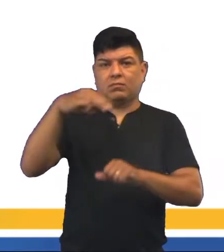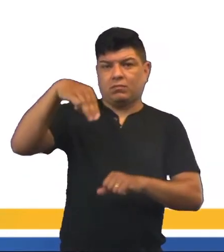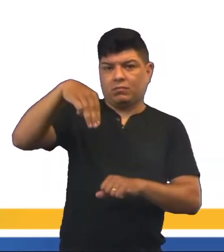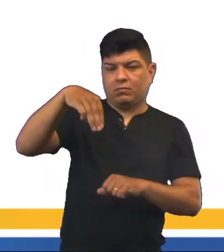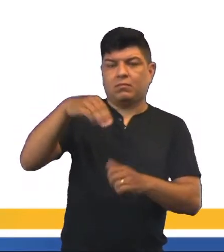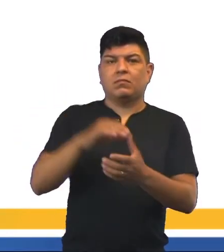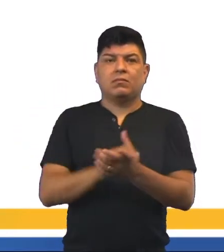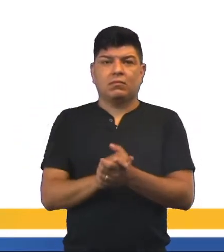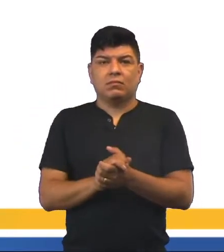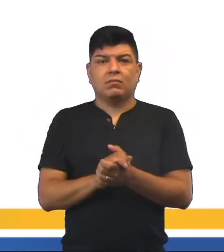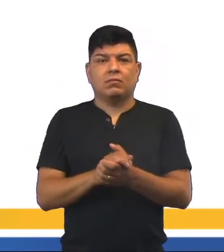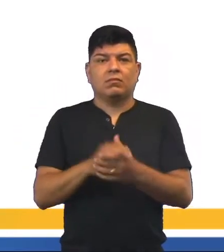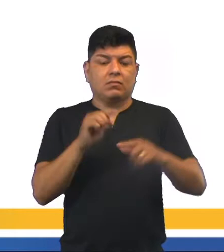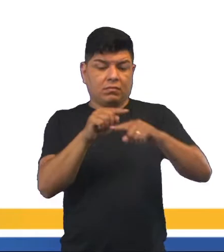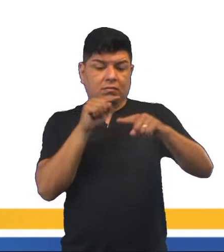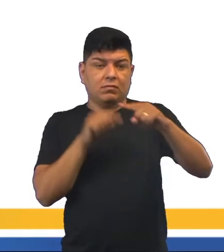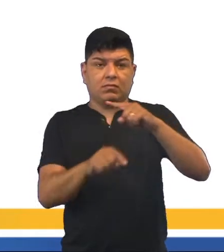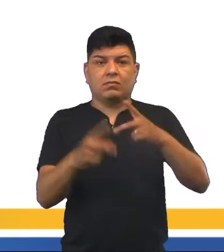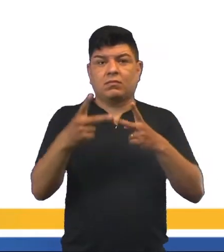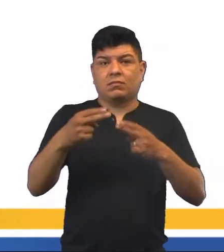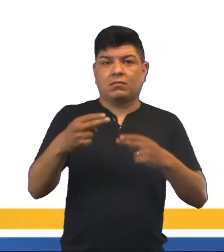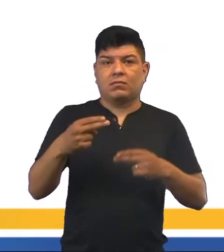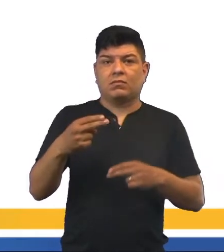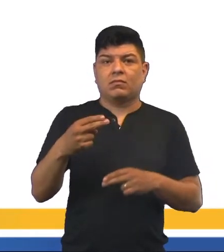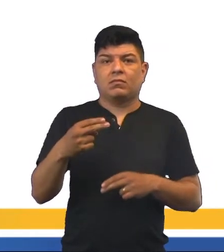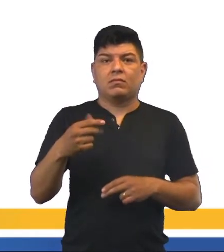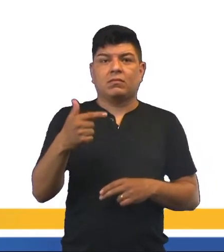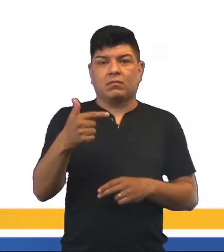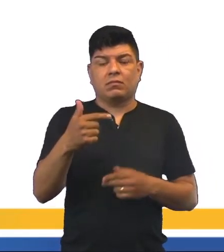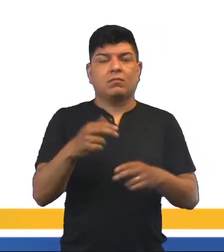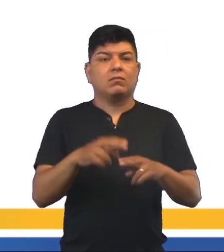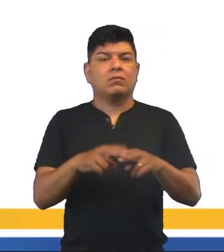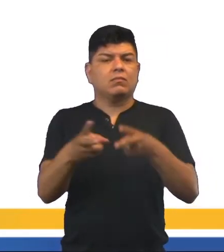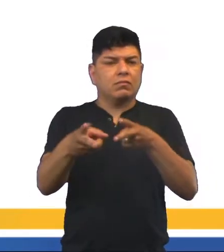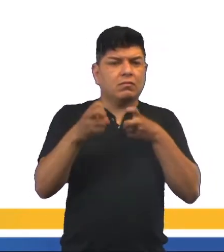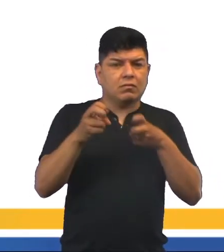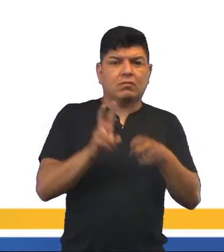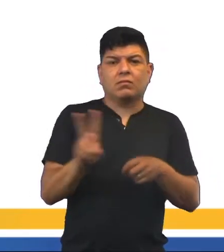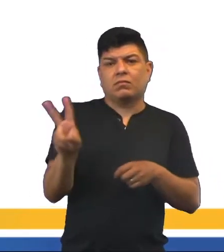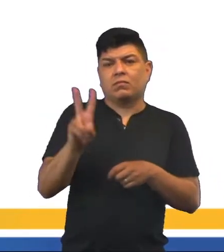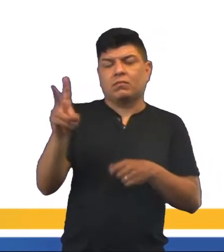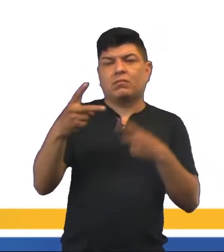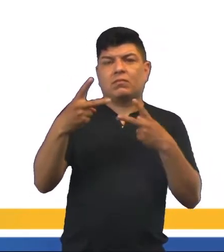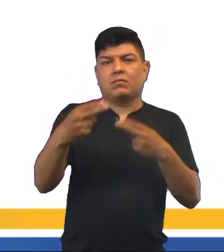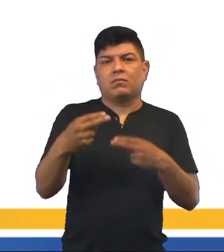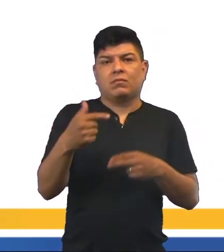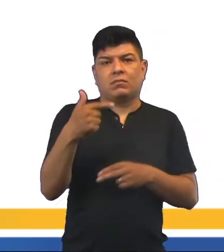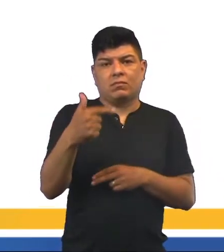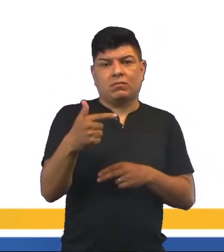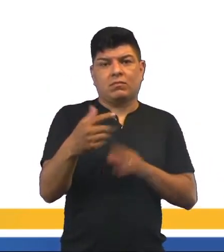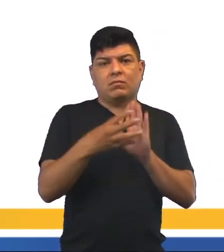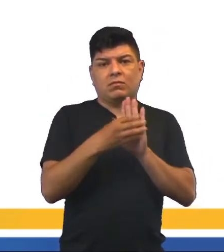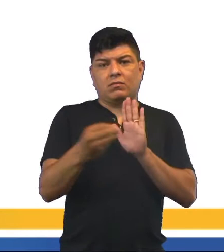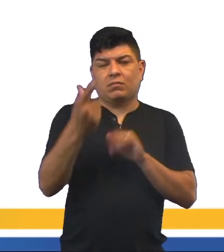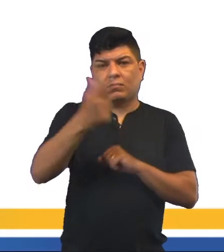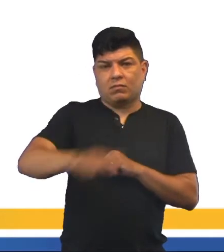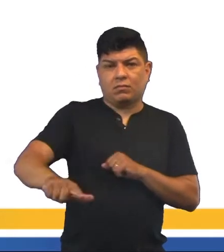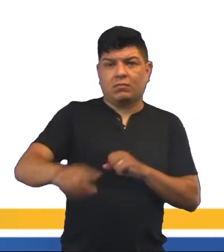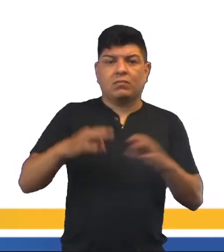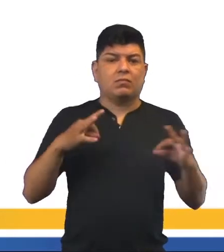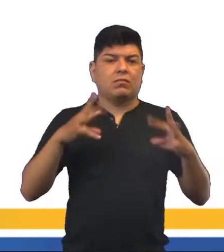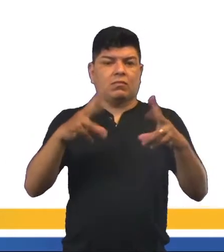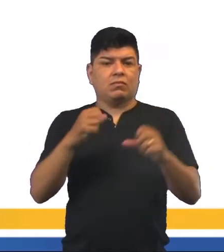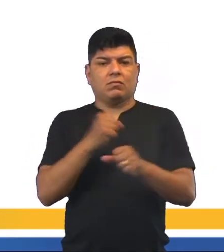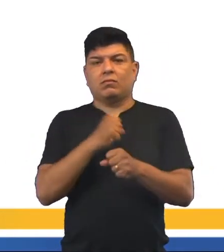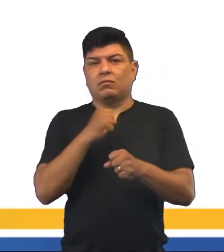medida, faço a divisão, é igual a 2. E percebo que esse valor igual a 2, essa razão se repete em todos